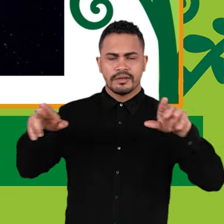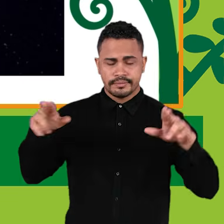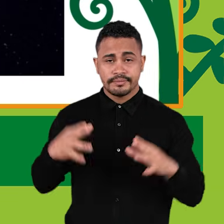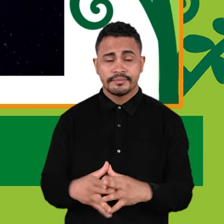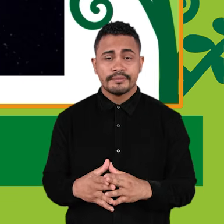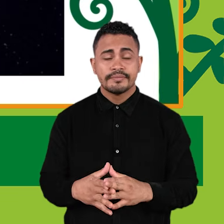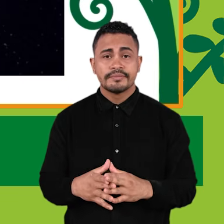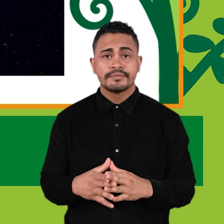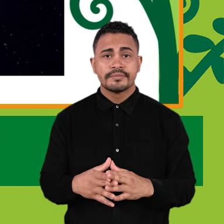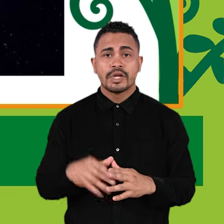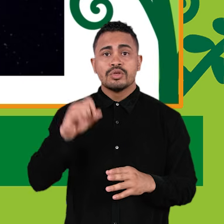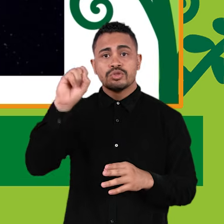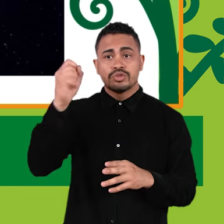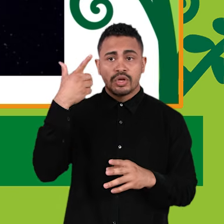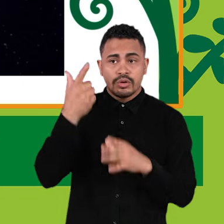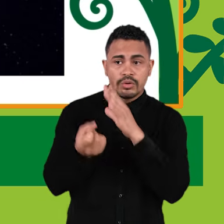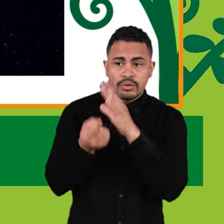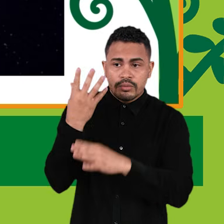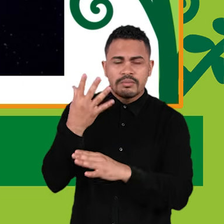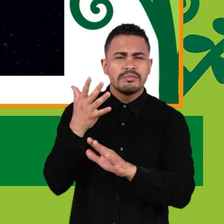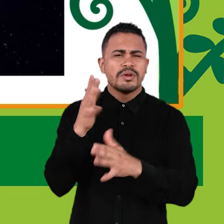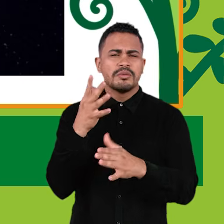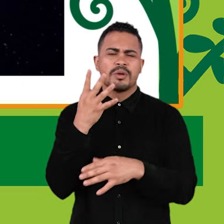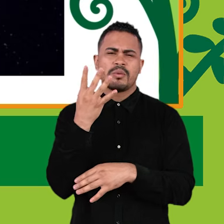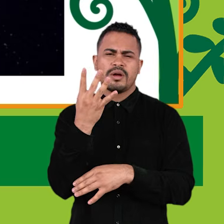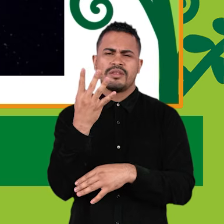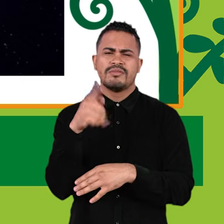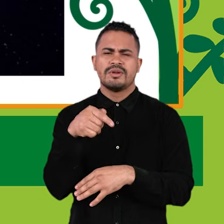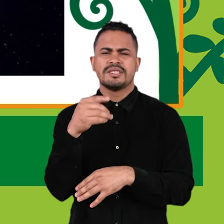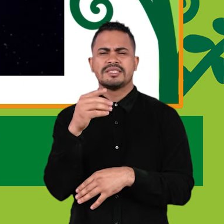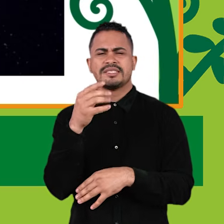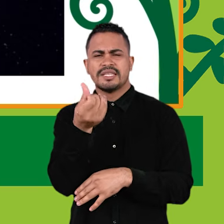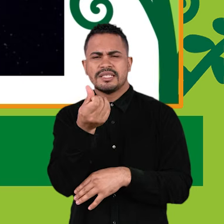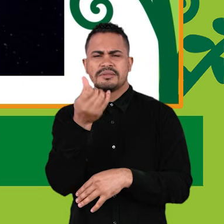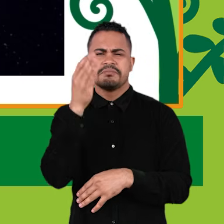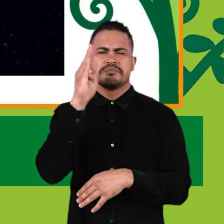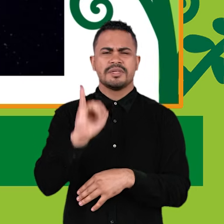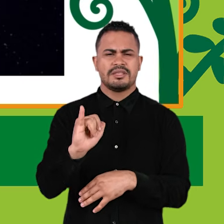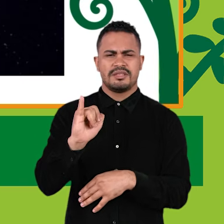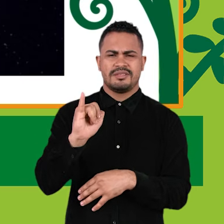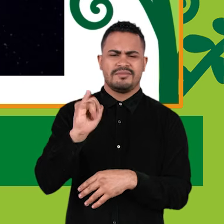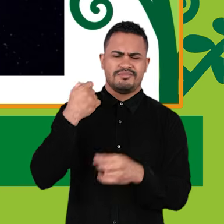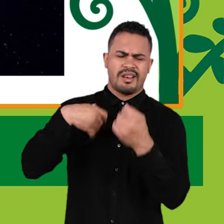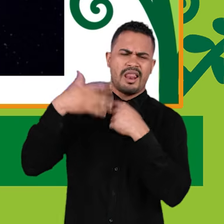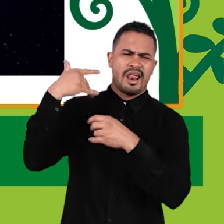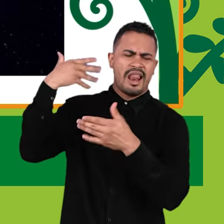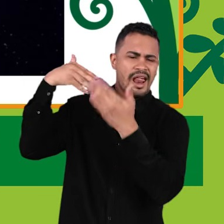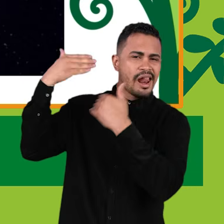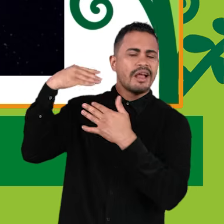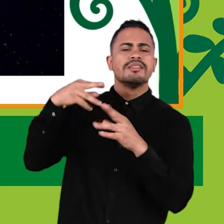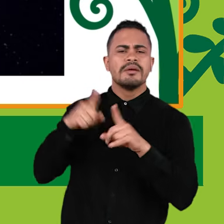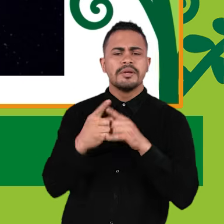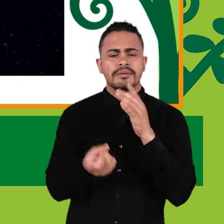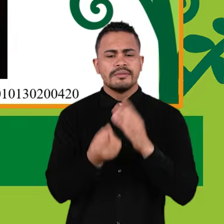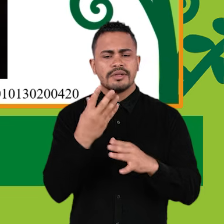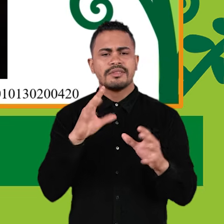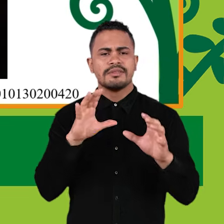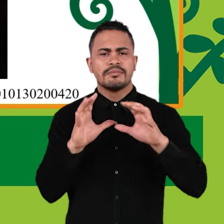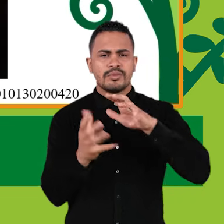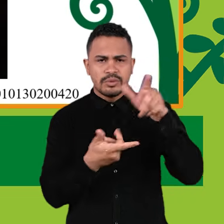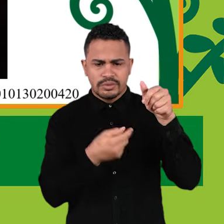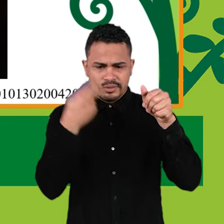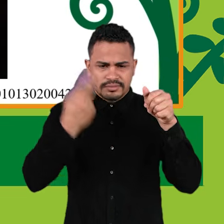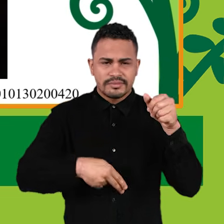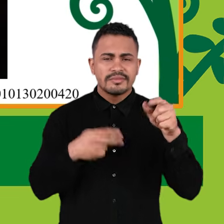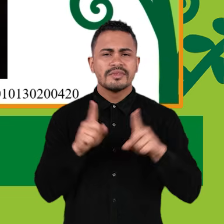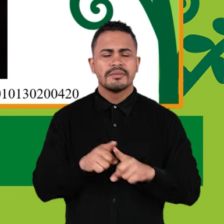Ao mesmo tempo que o nosso Sol se formou, há mais ou menos uns 4,6 bilhões de anos, a gente tem a formação da nossa Terra também,